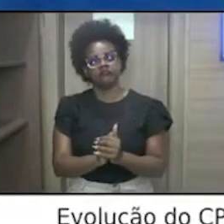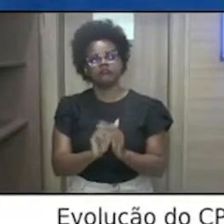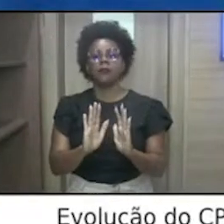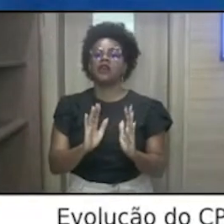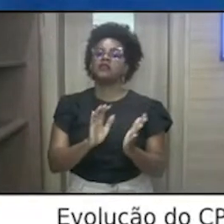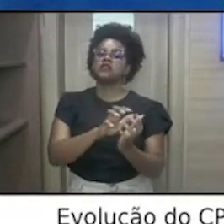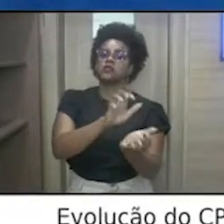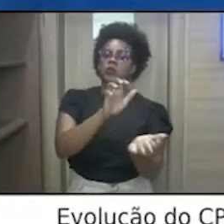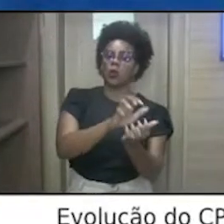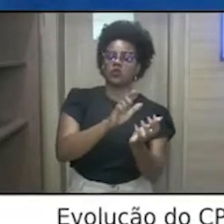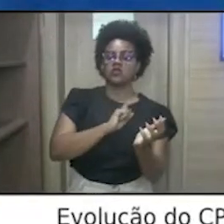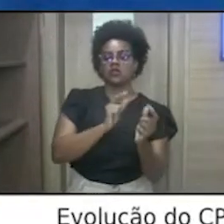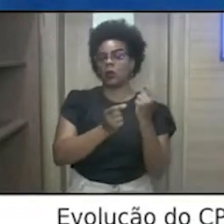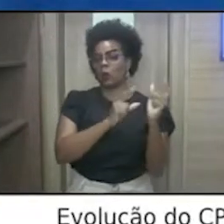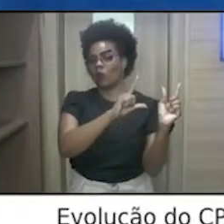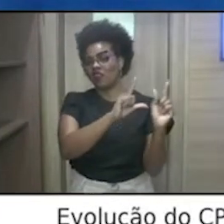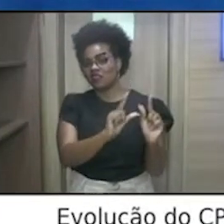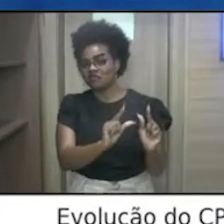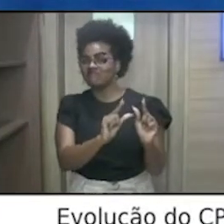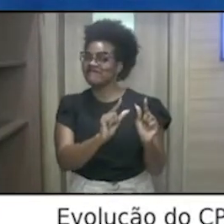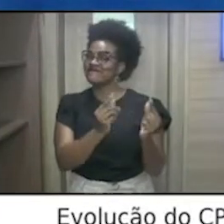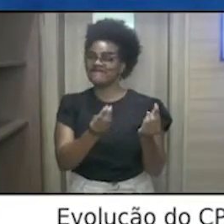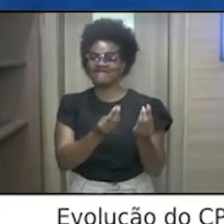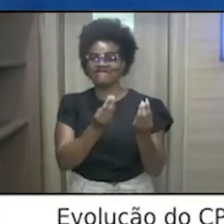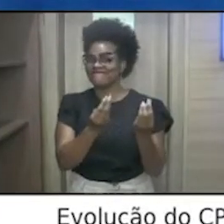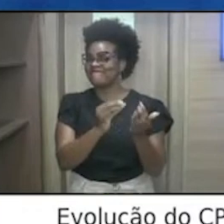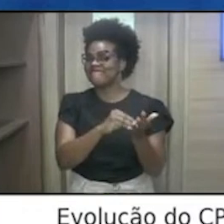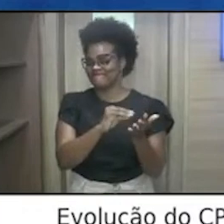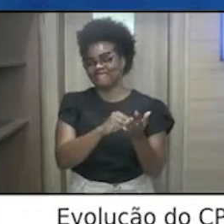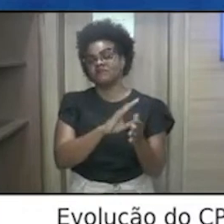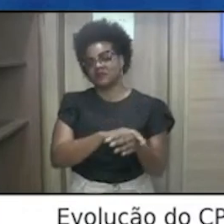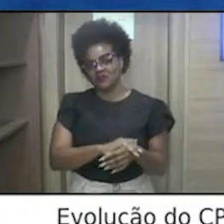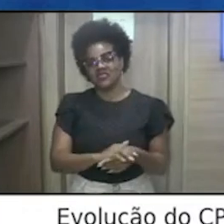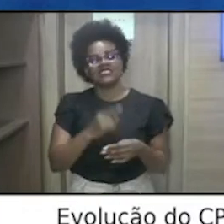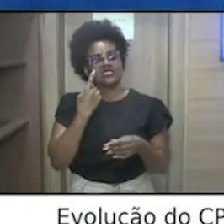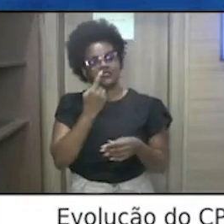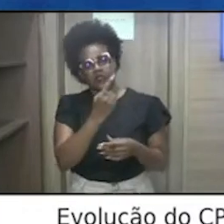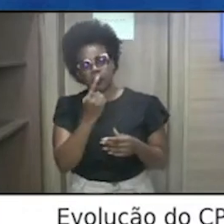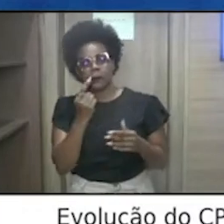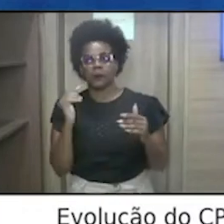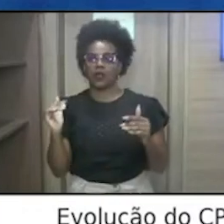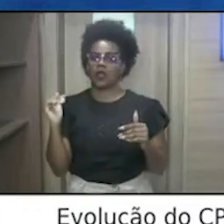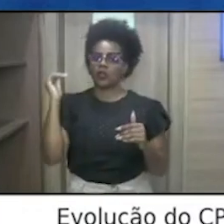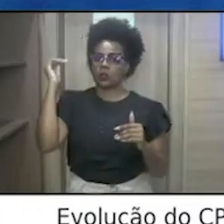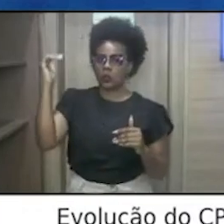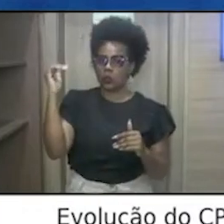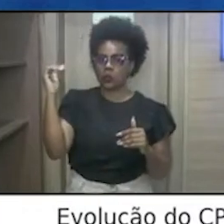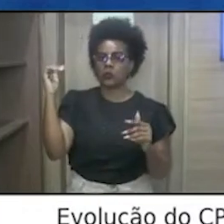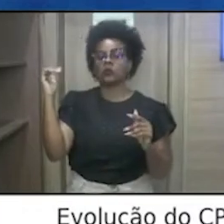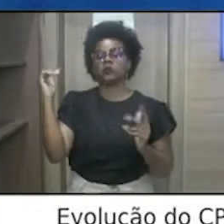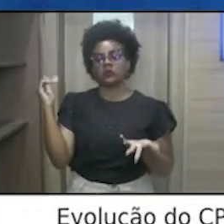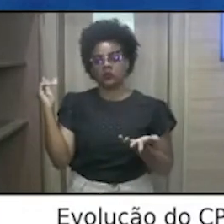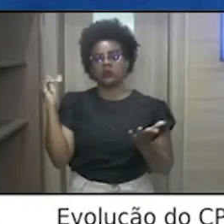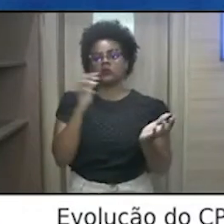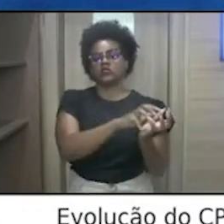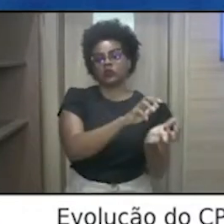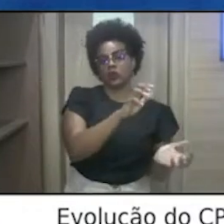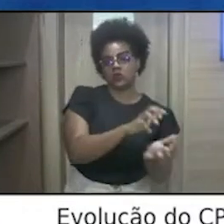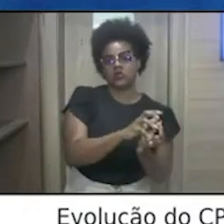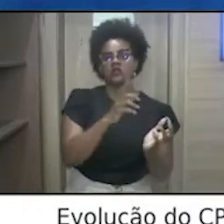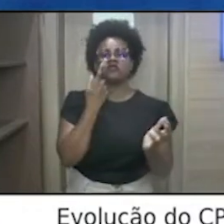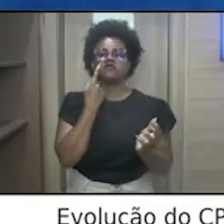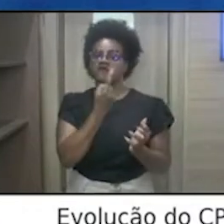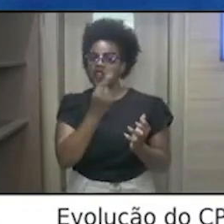idosos, essa redução não foi tão significativa. Então, há um gap aí entre os adultos e os idosos, que